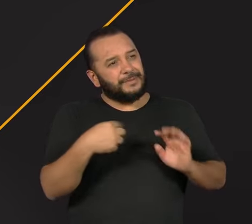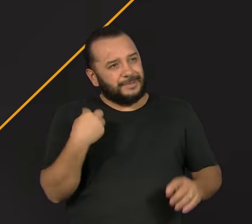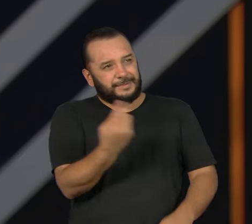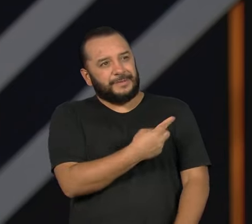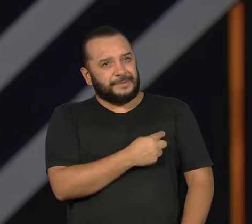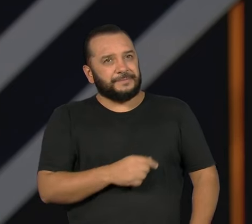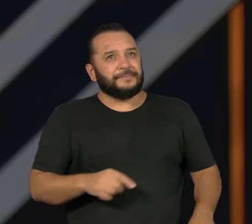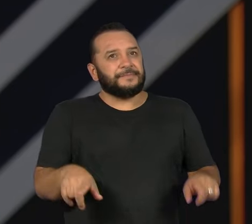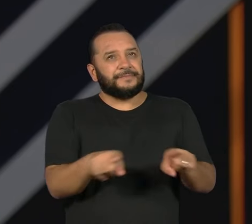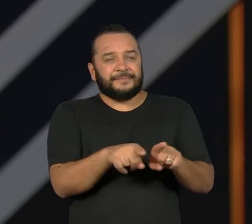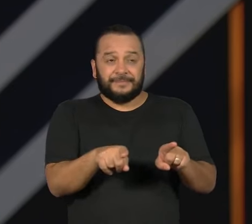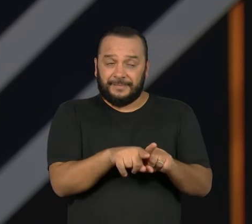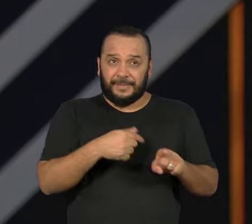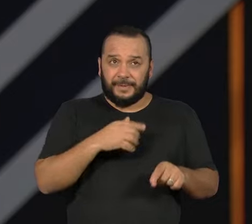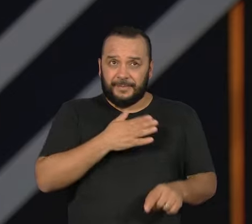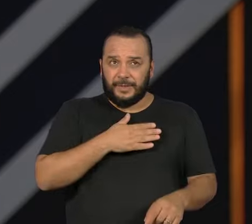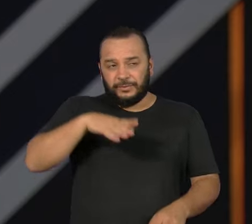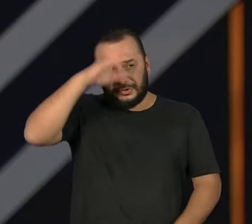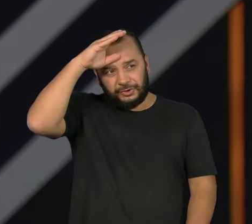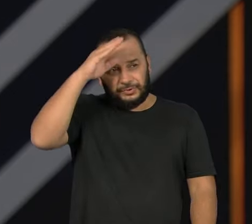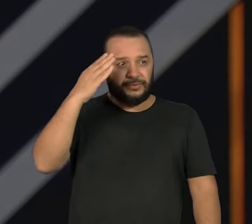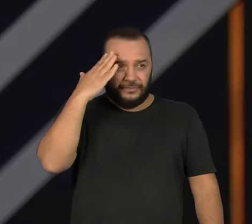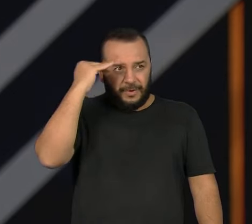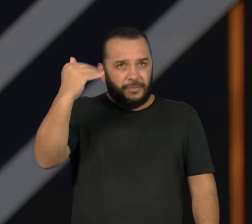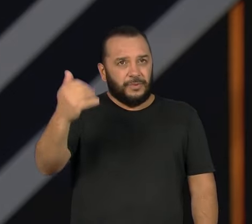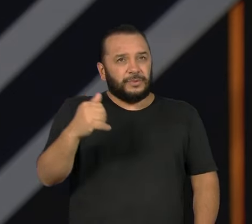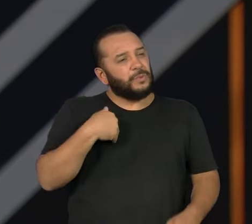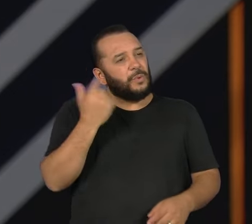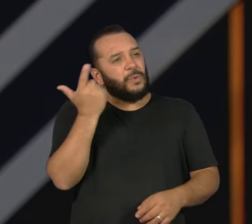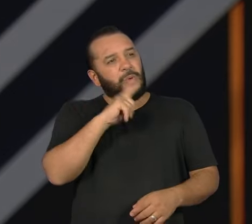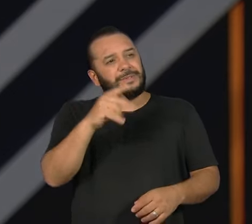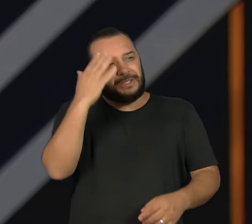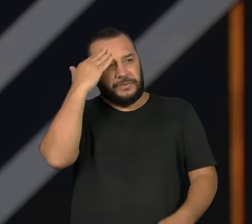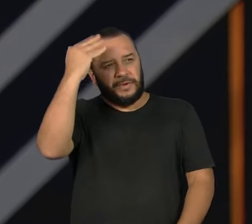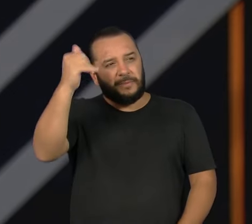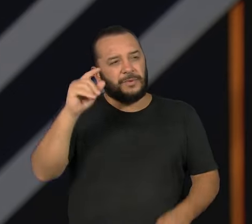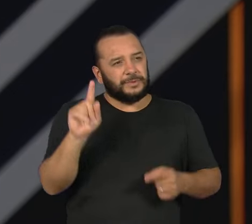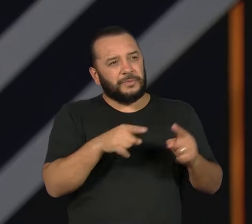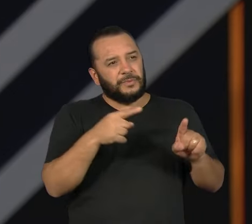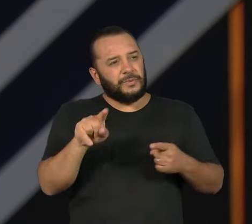E o sucesso do meu tio. Como que ele atingiu o sucesso